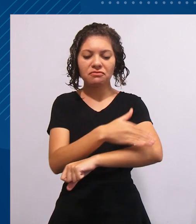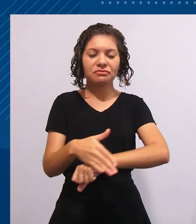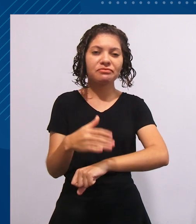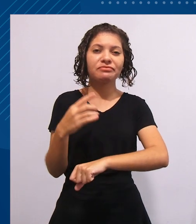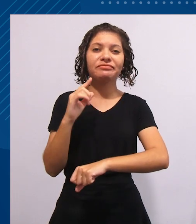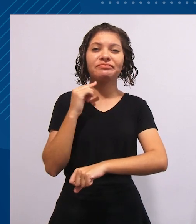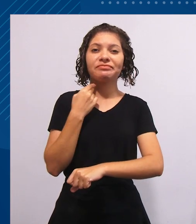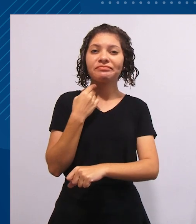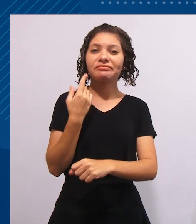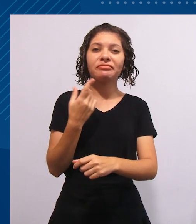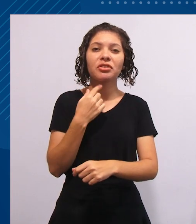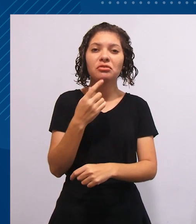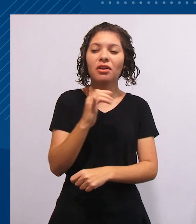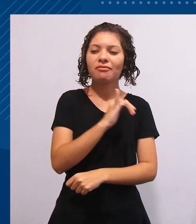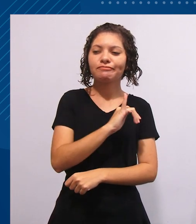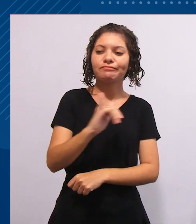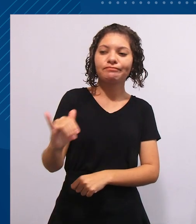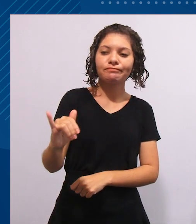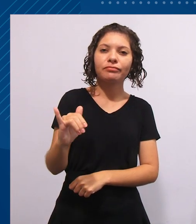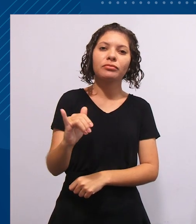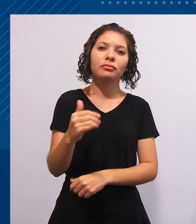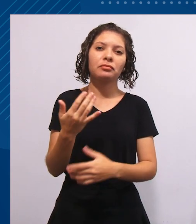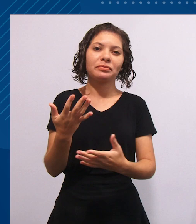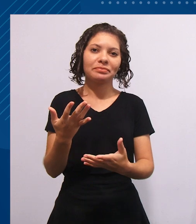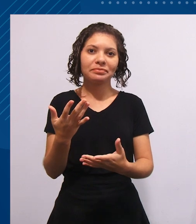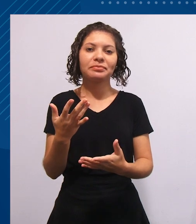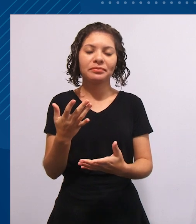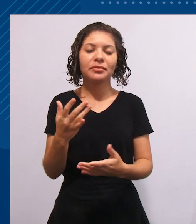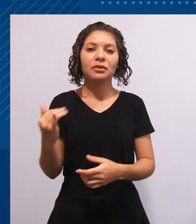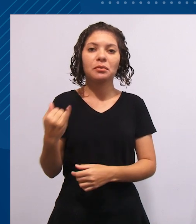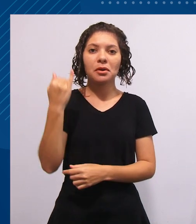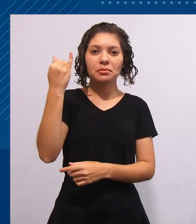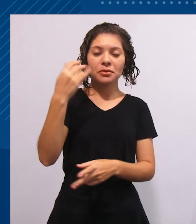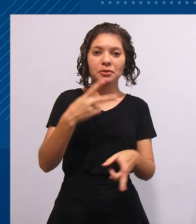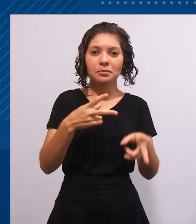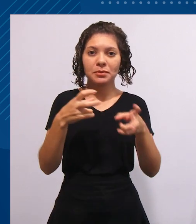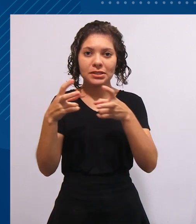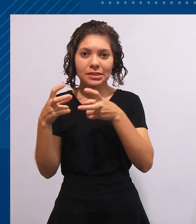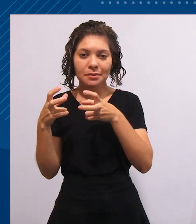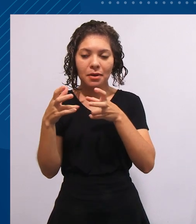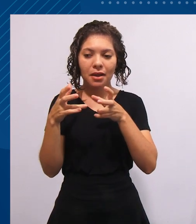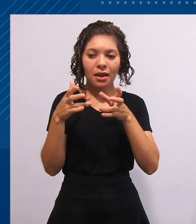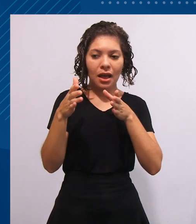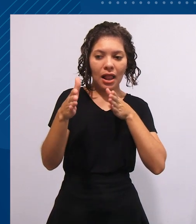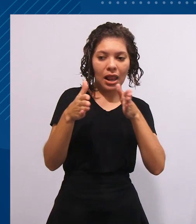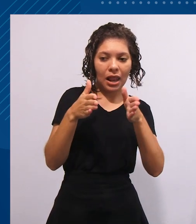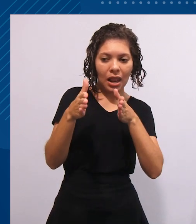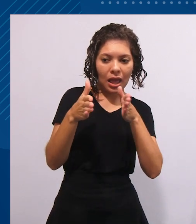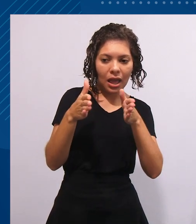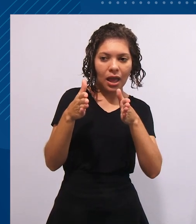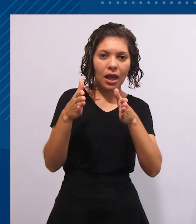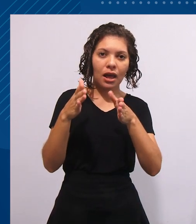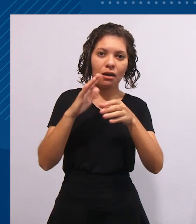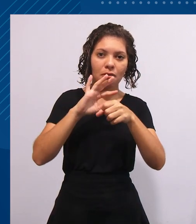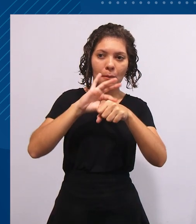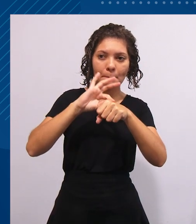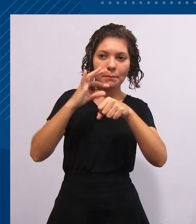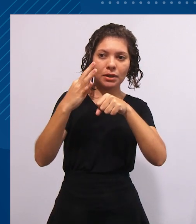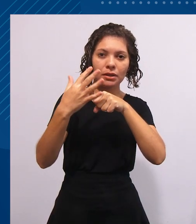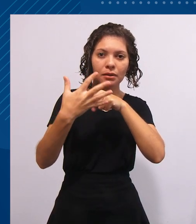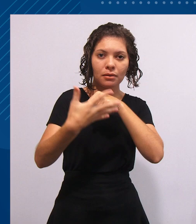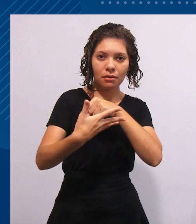diferentes usos né se naquele caso com as três cineastas indígenas e uma não indígena Nesse contexto da pandemia